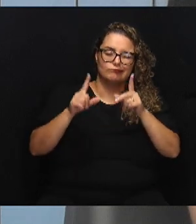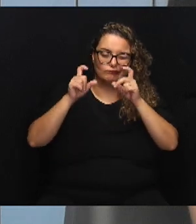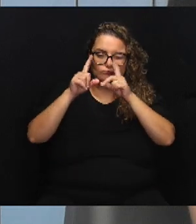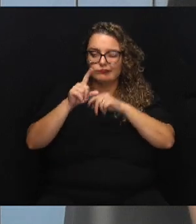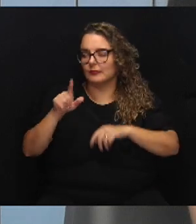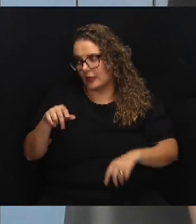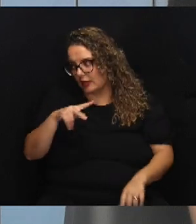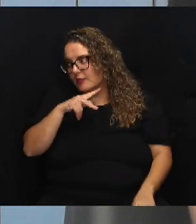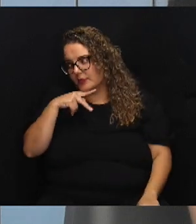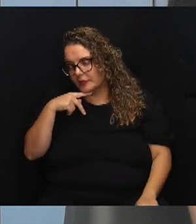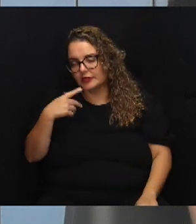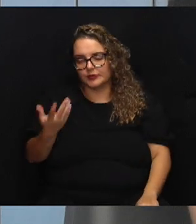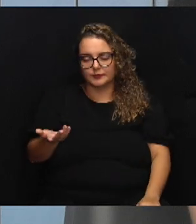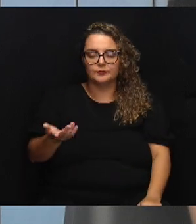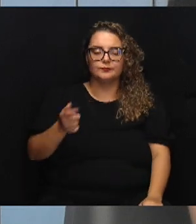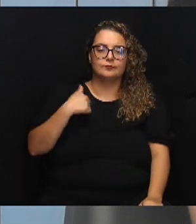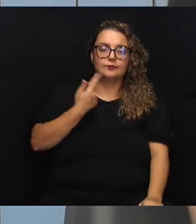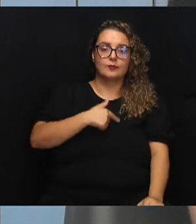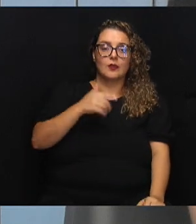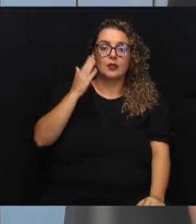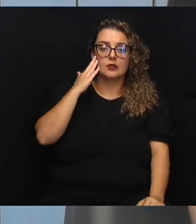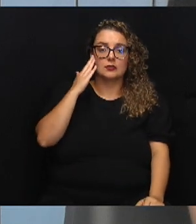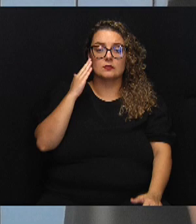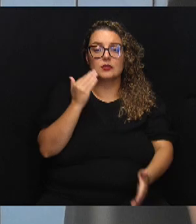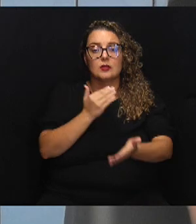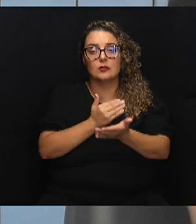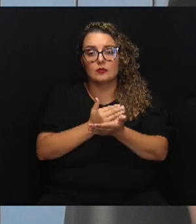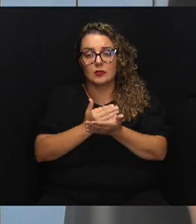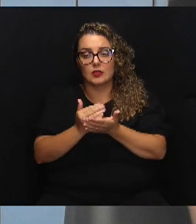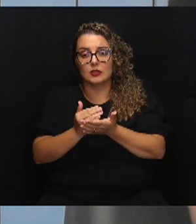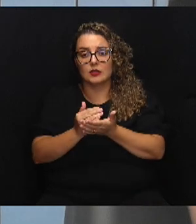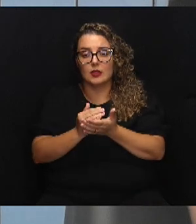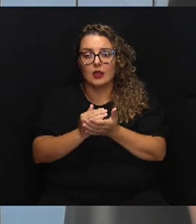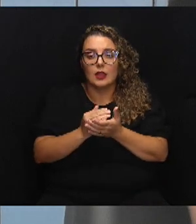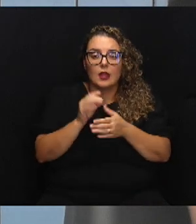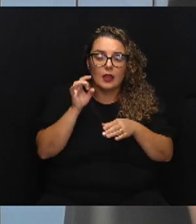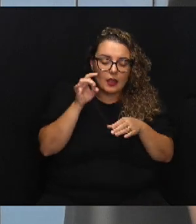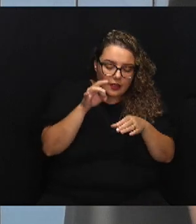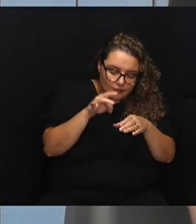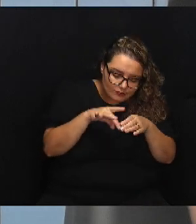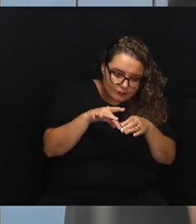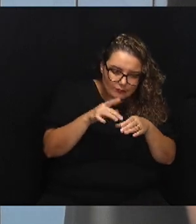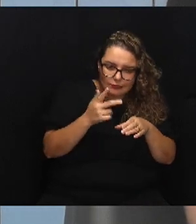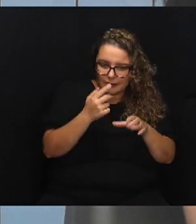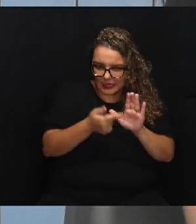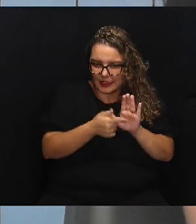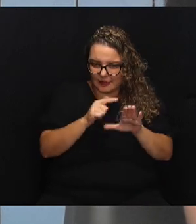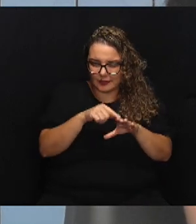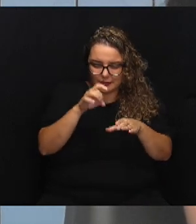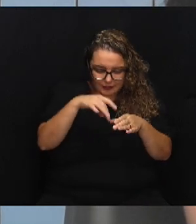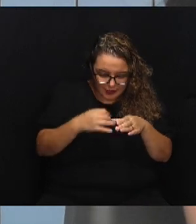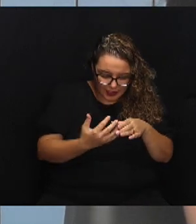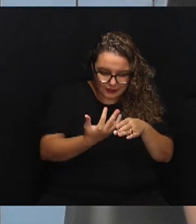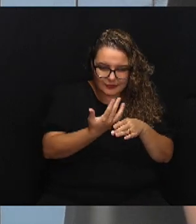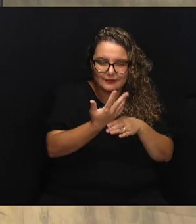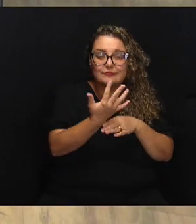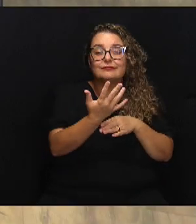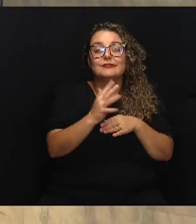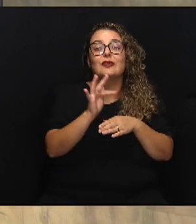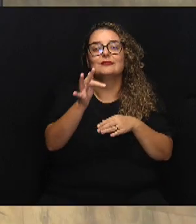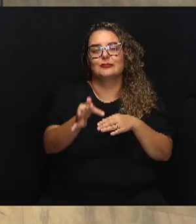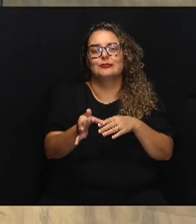Permínio? A gente sabe que começa agora, é uma sementinha, planta-se agora e a gente vai ver isso lá no